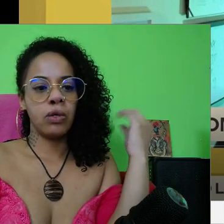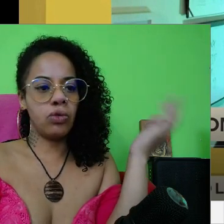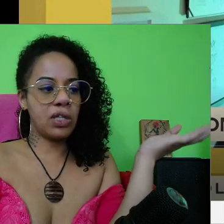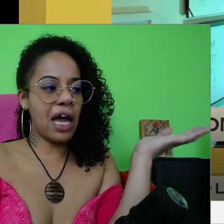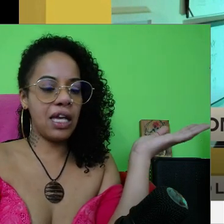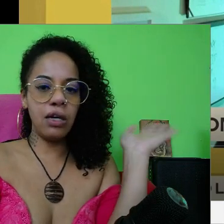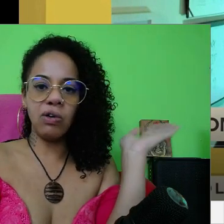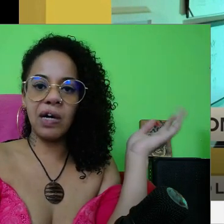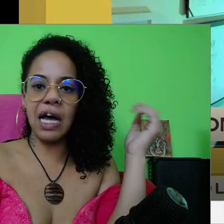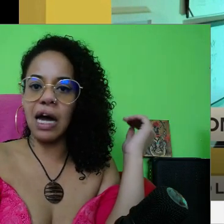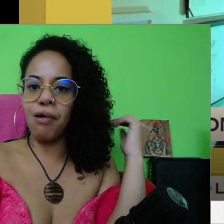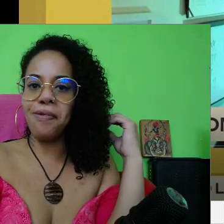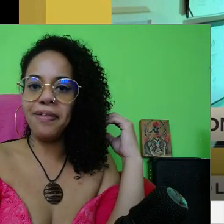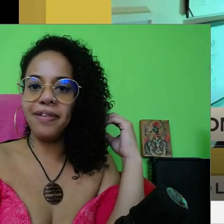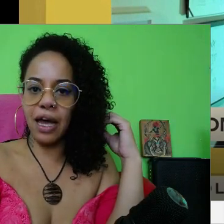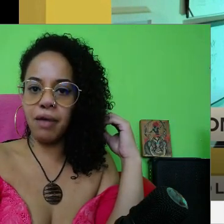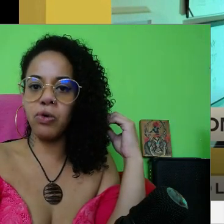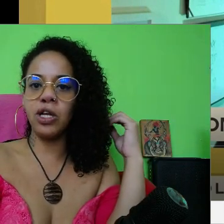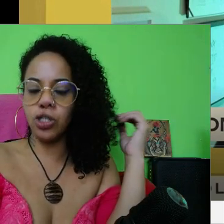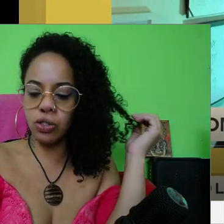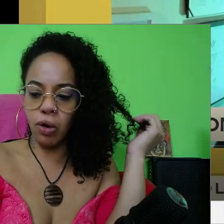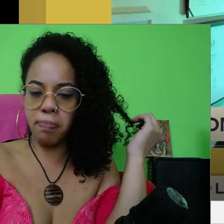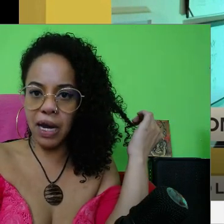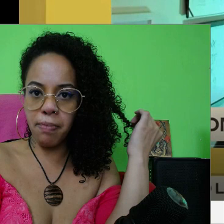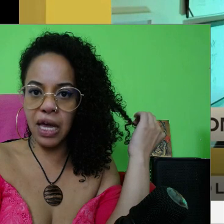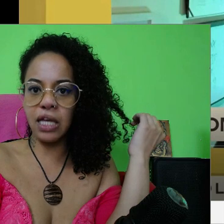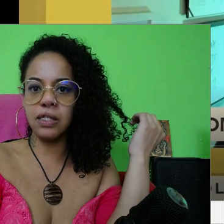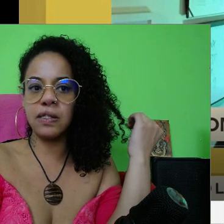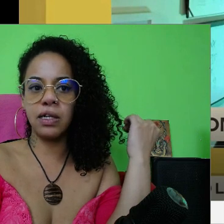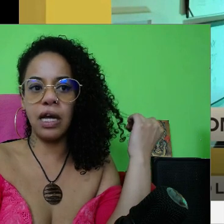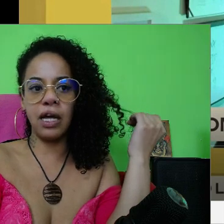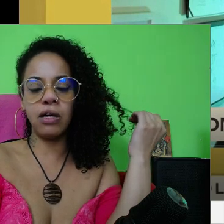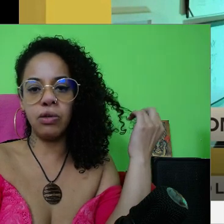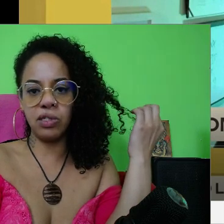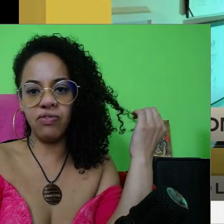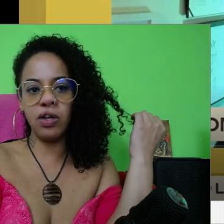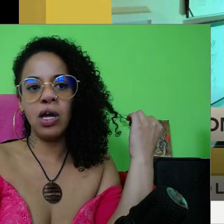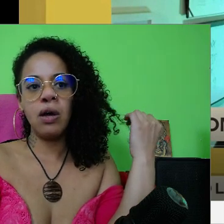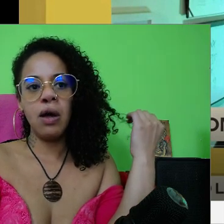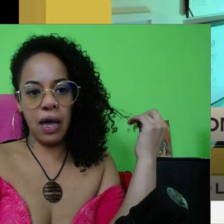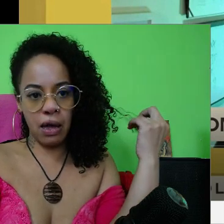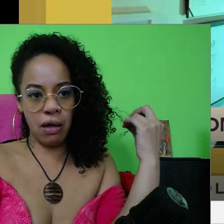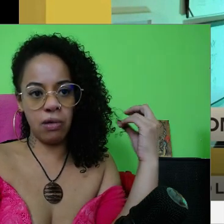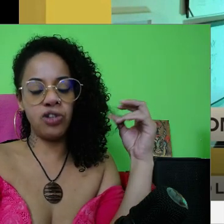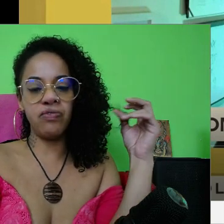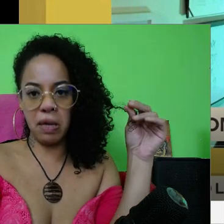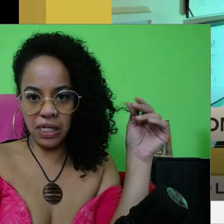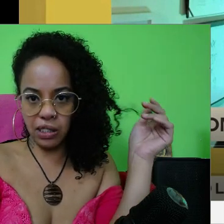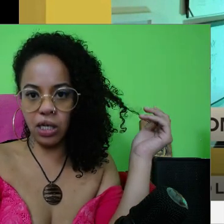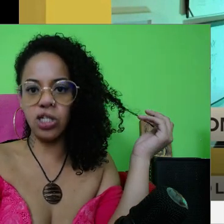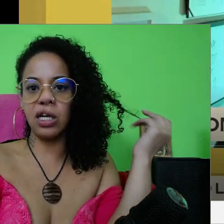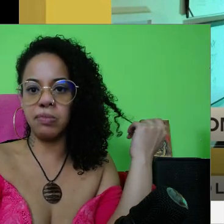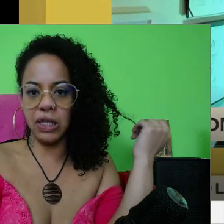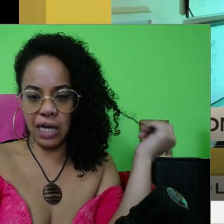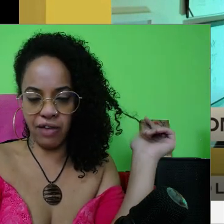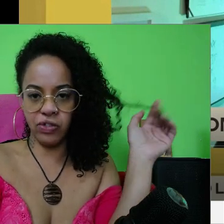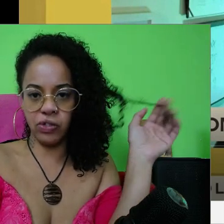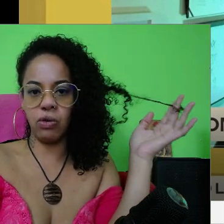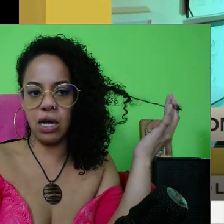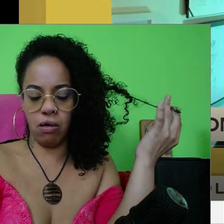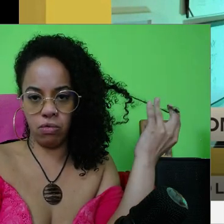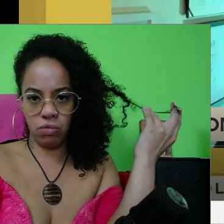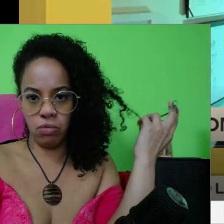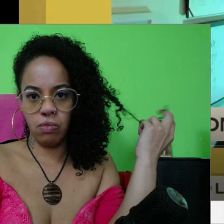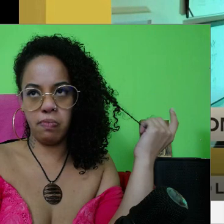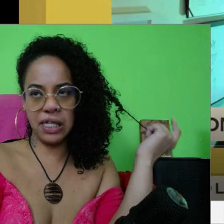Tu tá aí com um canal né monetizou Parabéns né inclusive divulguei bastante nas minhas